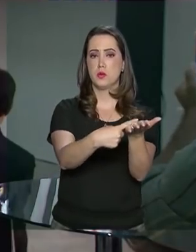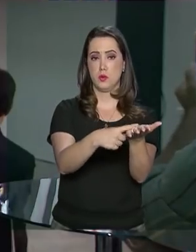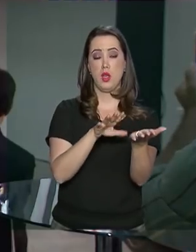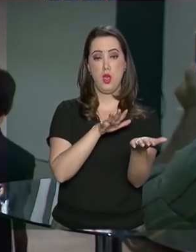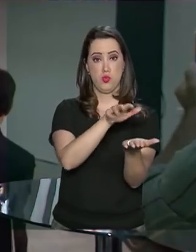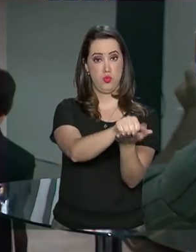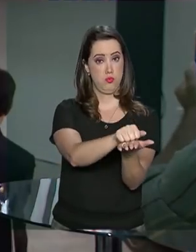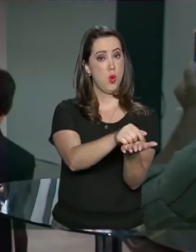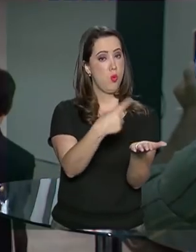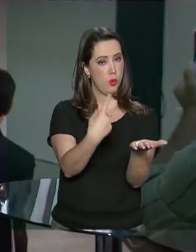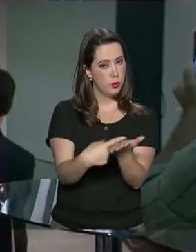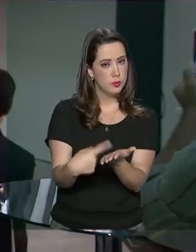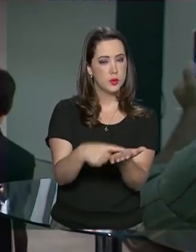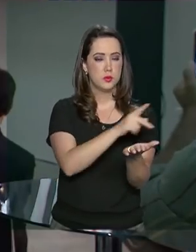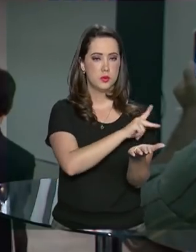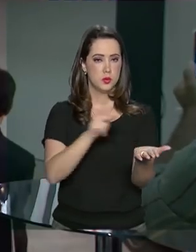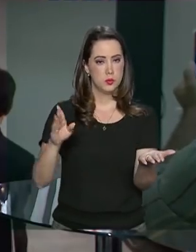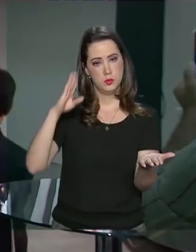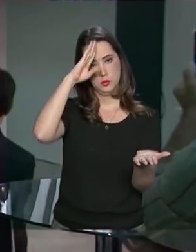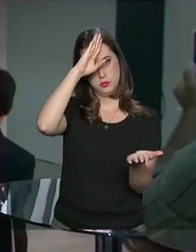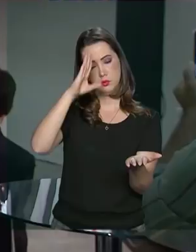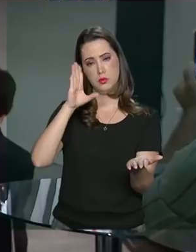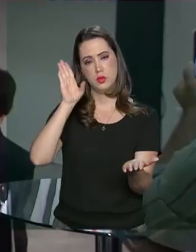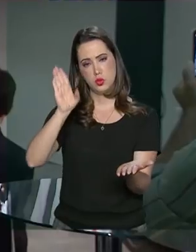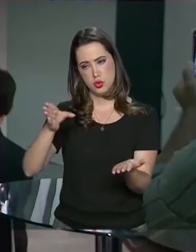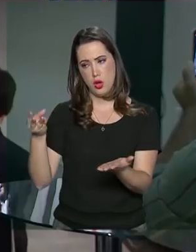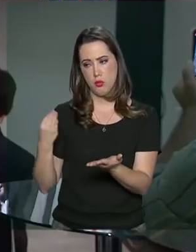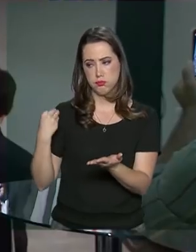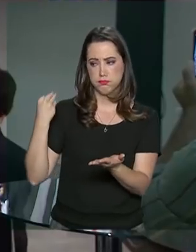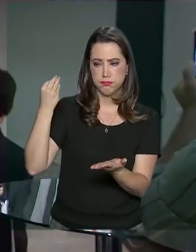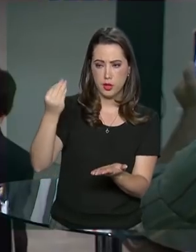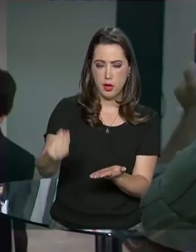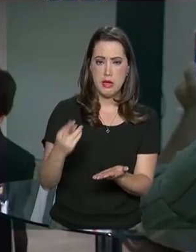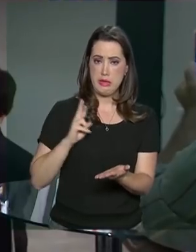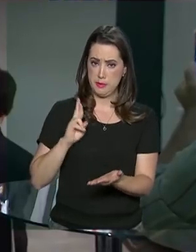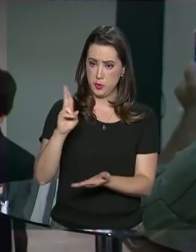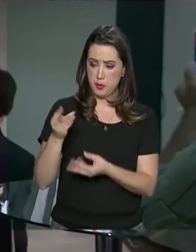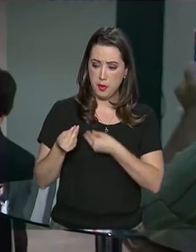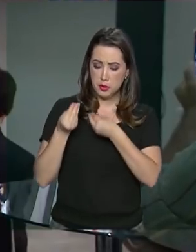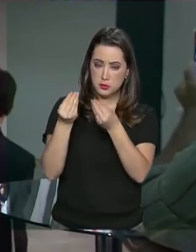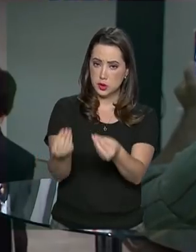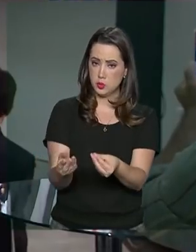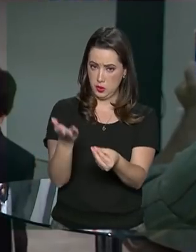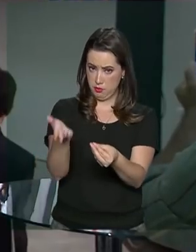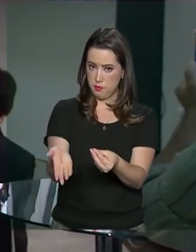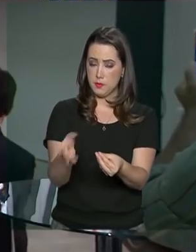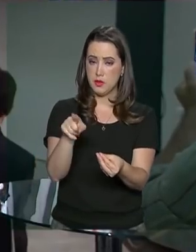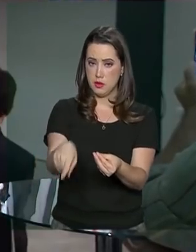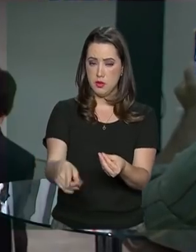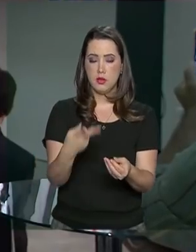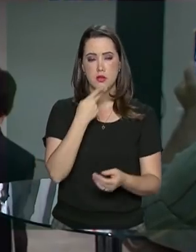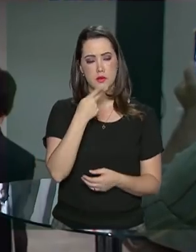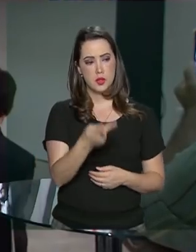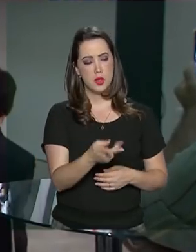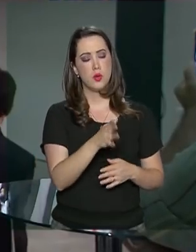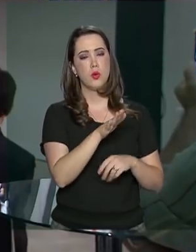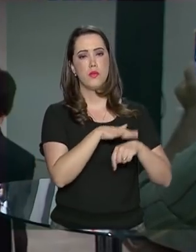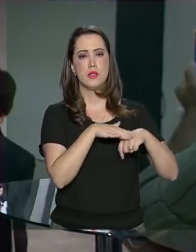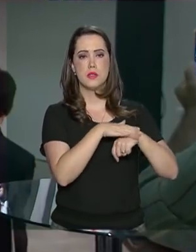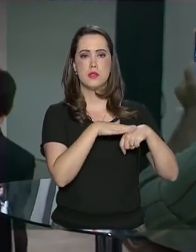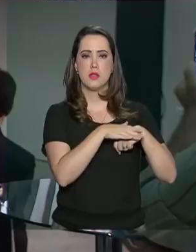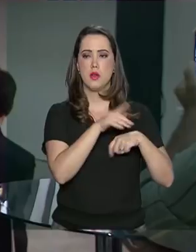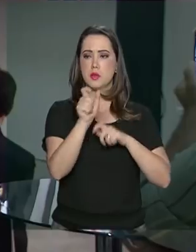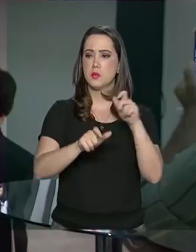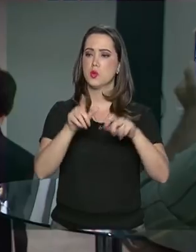o presidente Jair Bolsonaro, das atribuições que lhe foram conferidas pelo presidente da República, para tentar convencer os